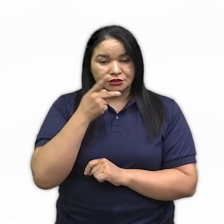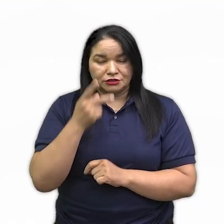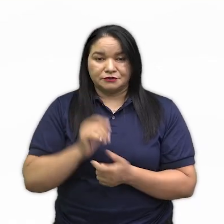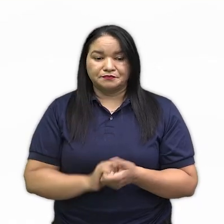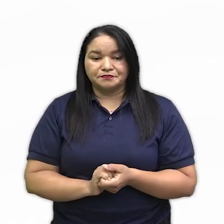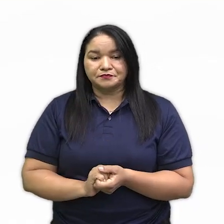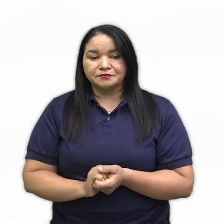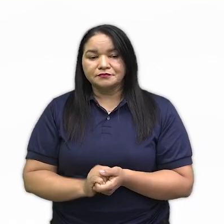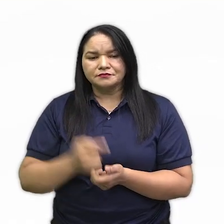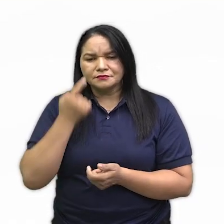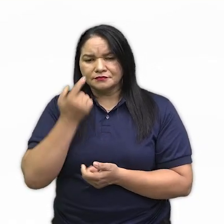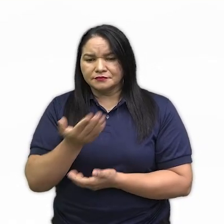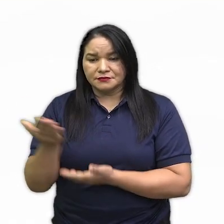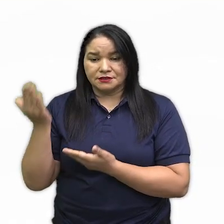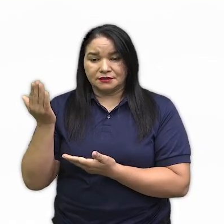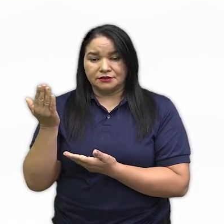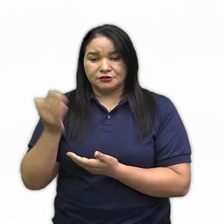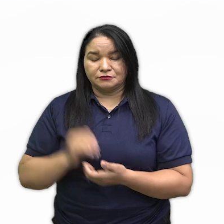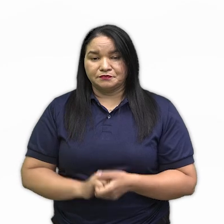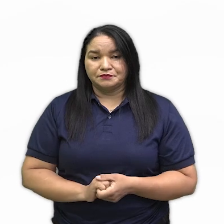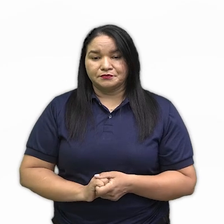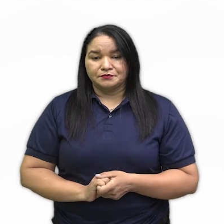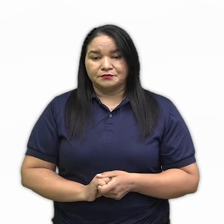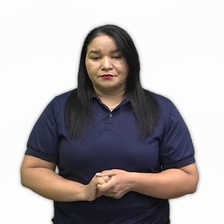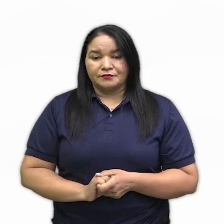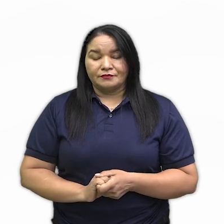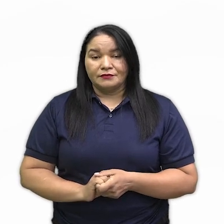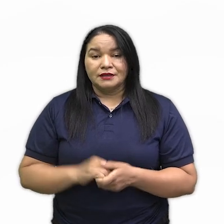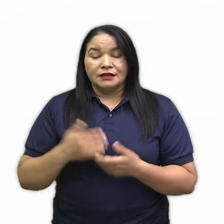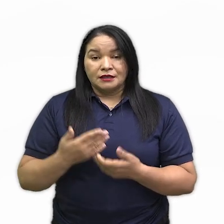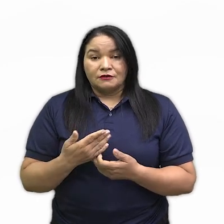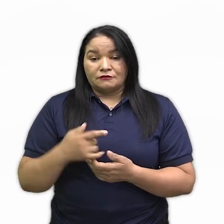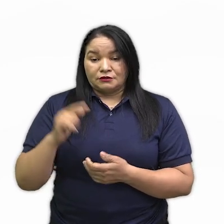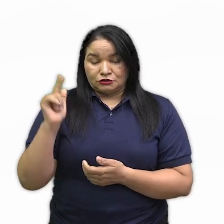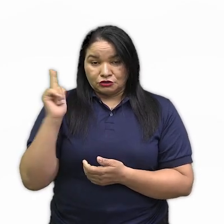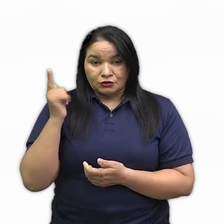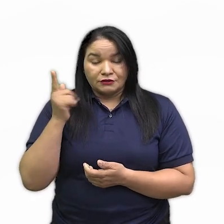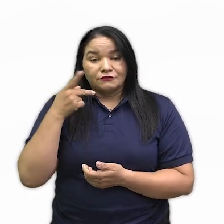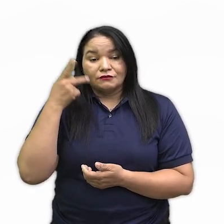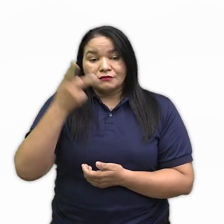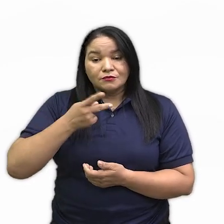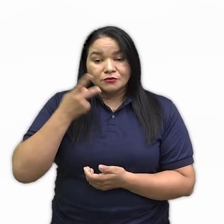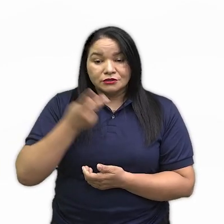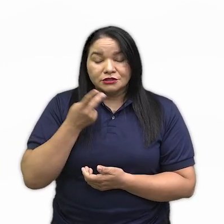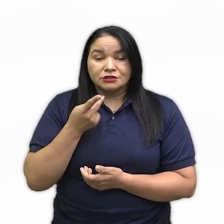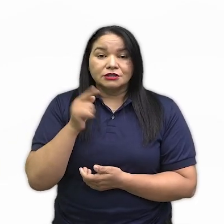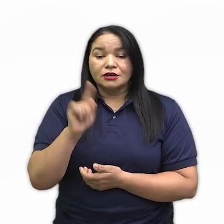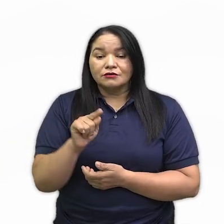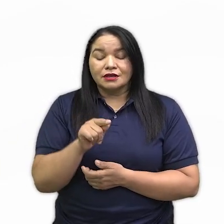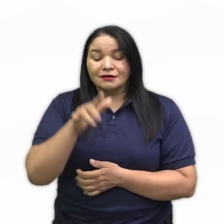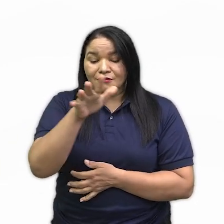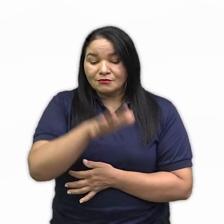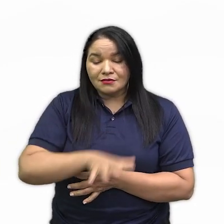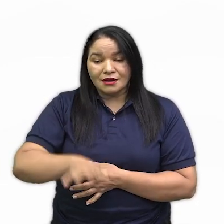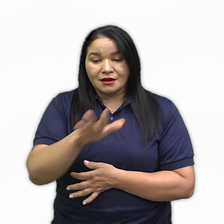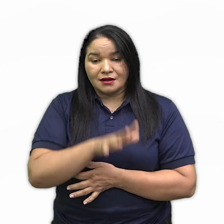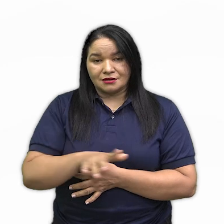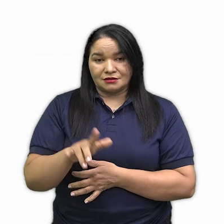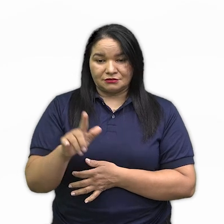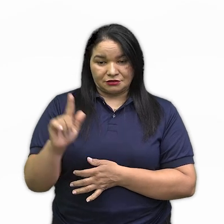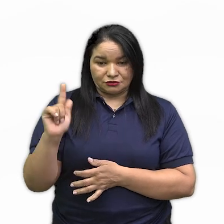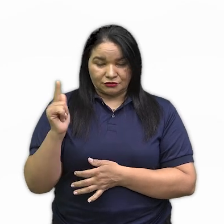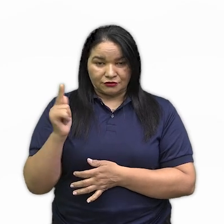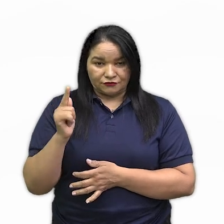Bem, olha só. Então a gente pode dizer que a geografia política, ela é uma área da geografia, né,